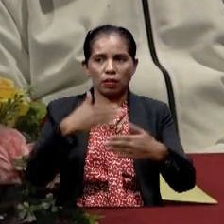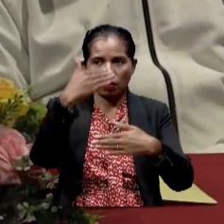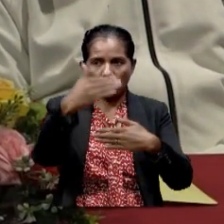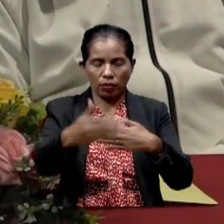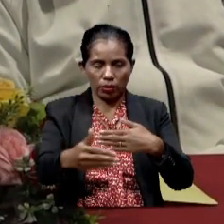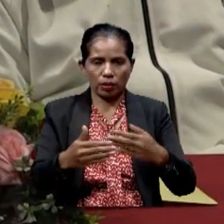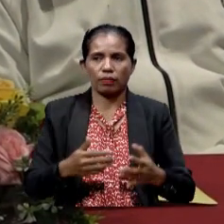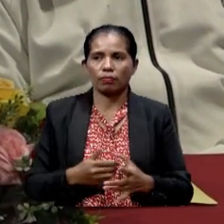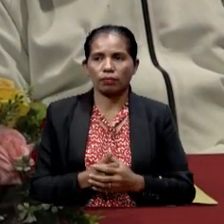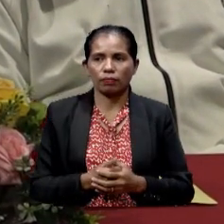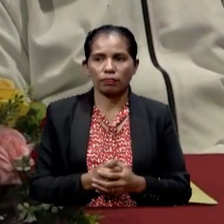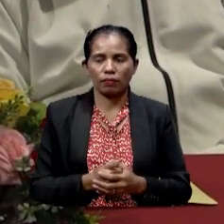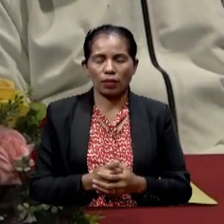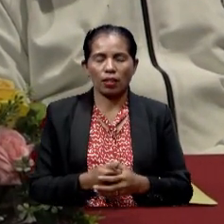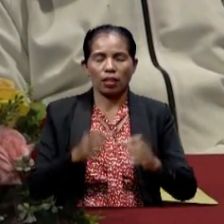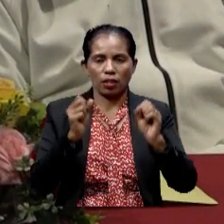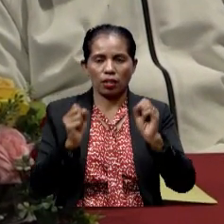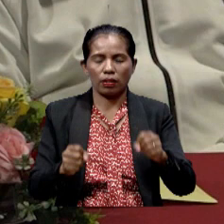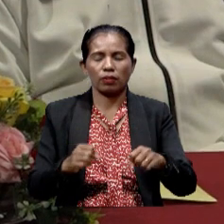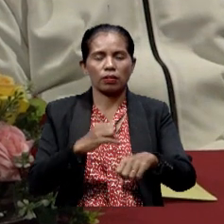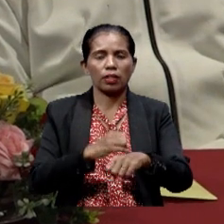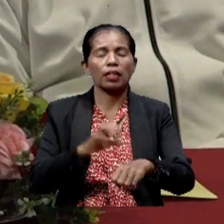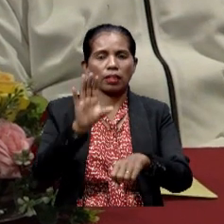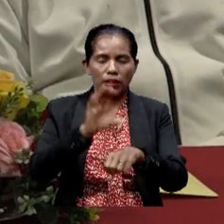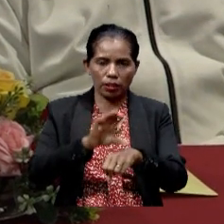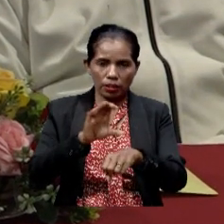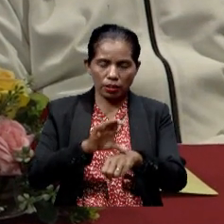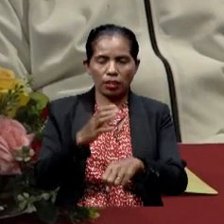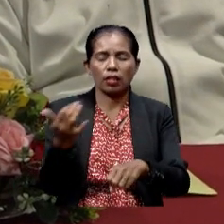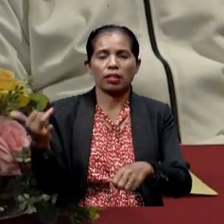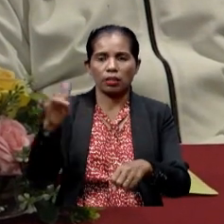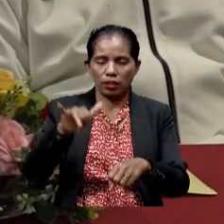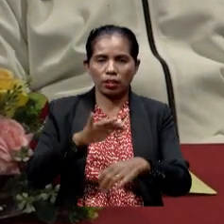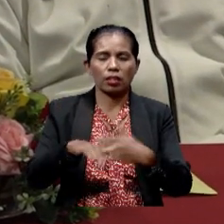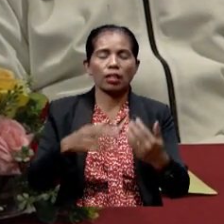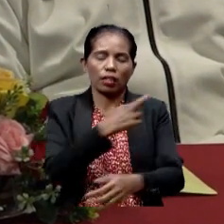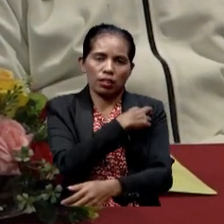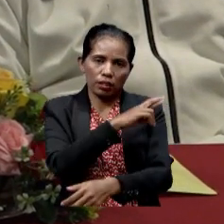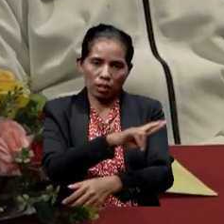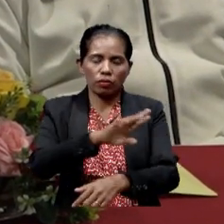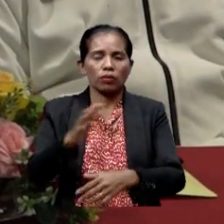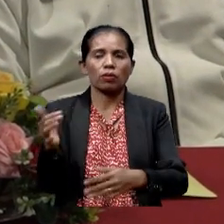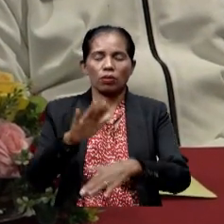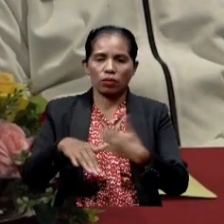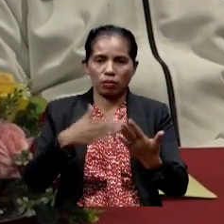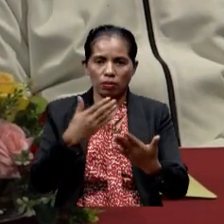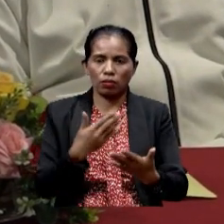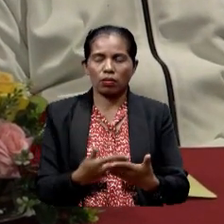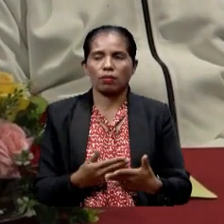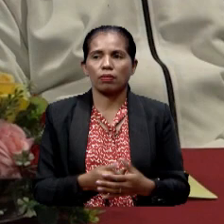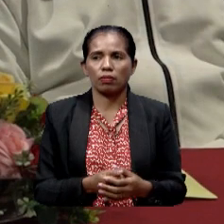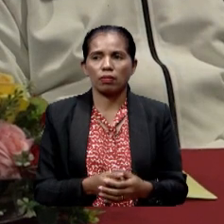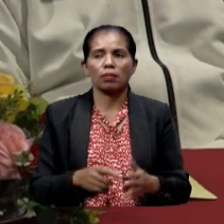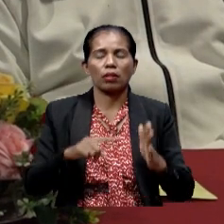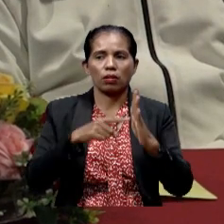nível festival sira interreligioso, nomos festival sira selutan, mai be